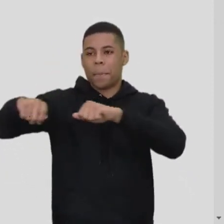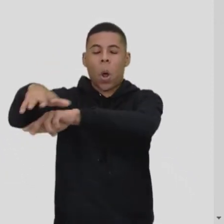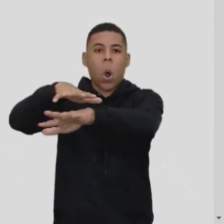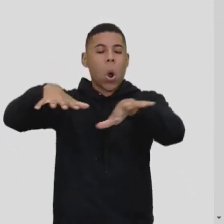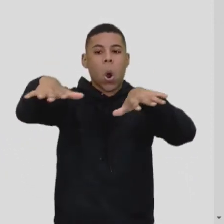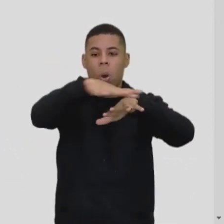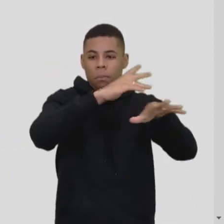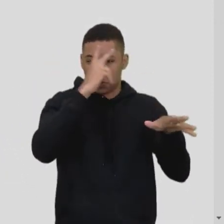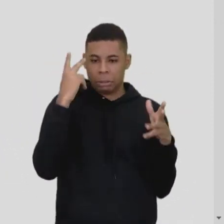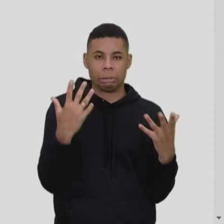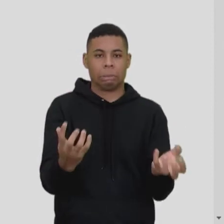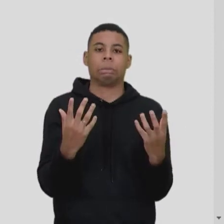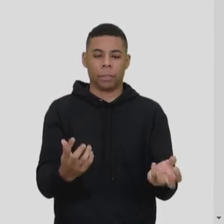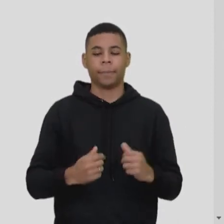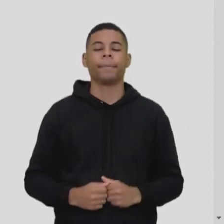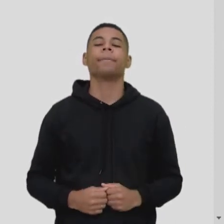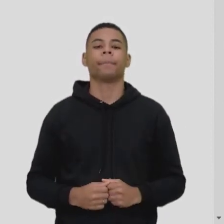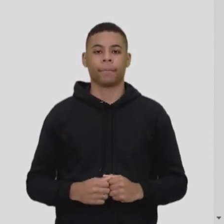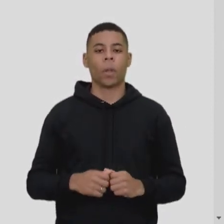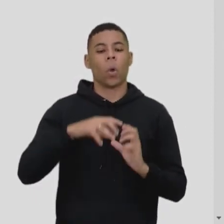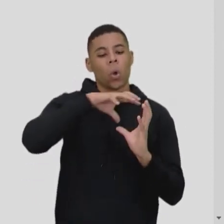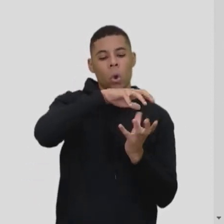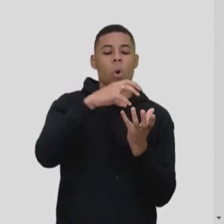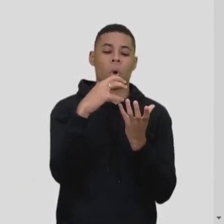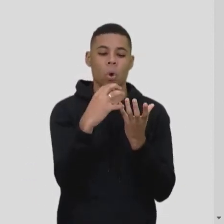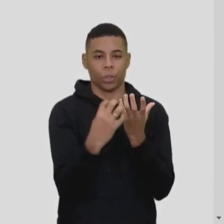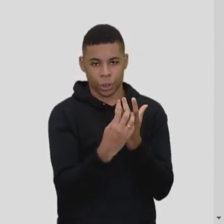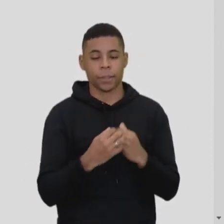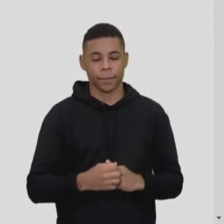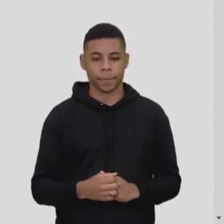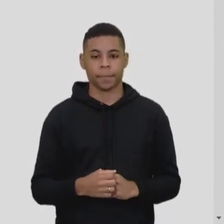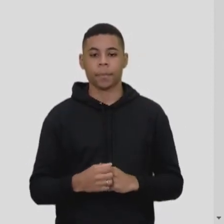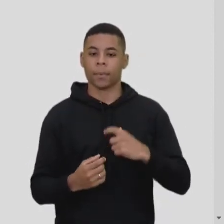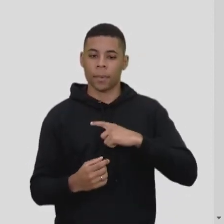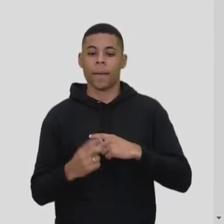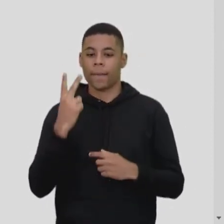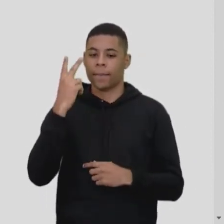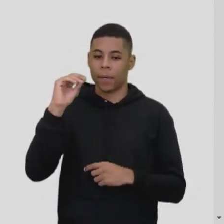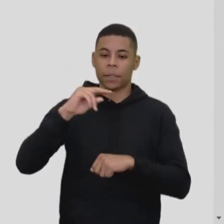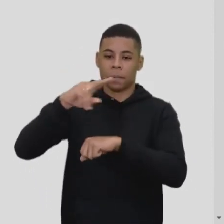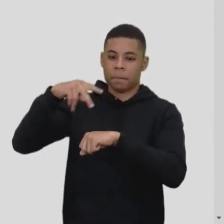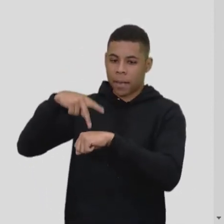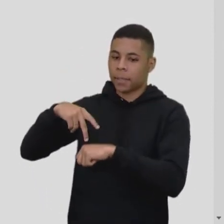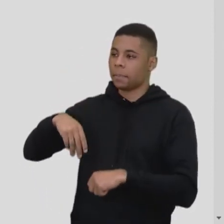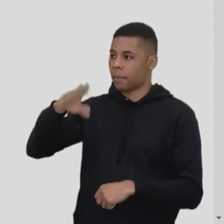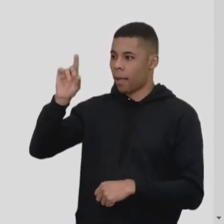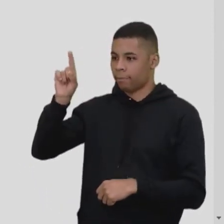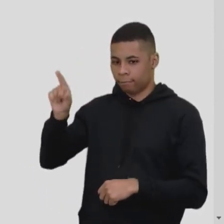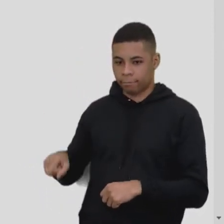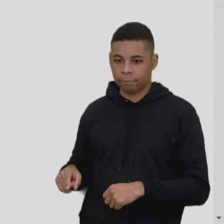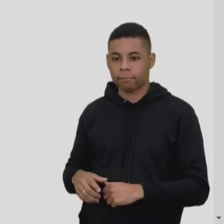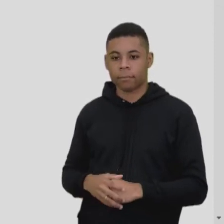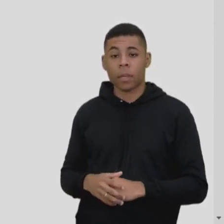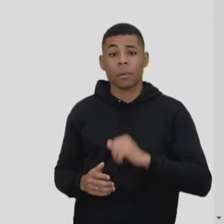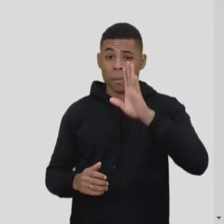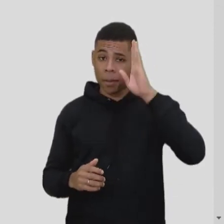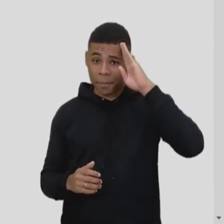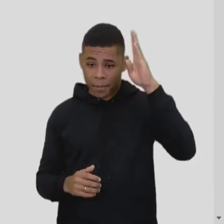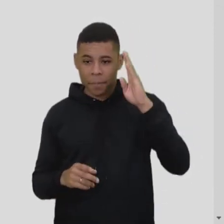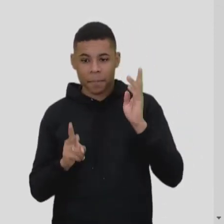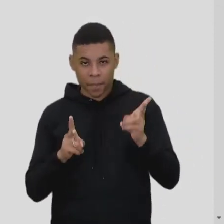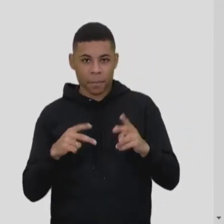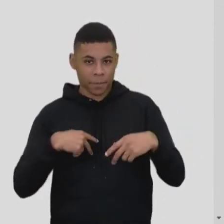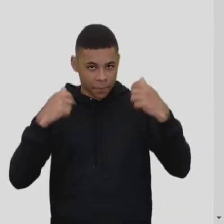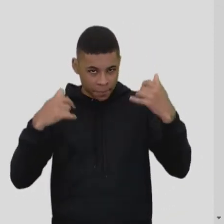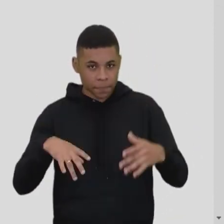dividindo-se nessa relação aí continental, tá certo? Entre os 20 países aí com a maior população, mas dando destaque de novo, né,